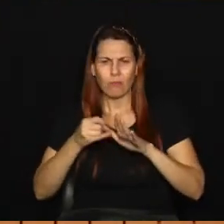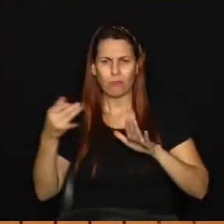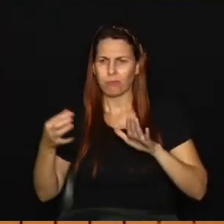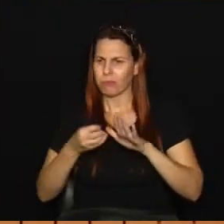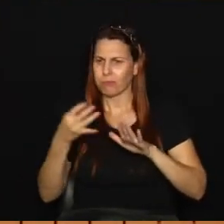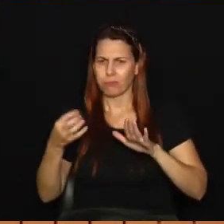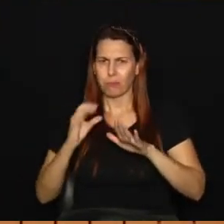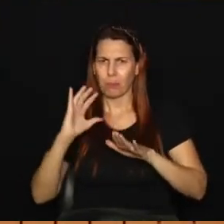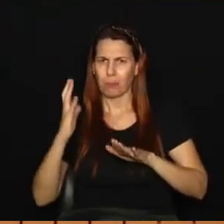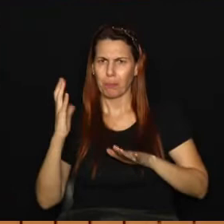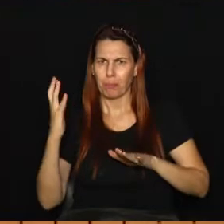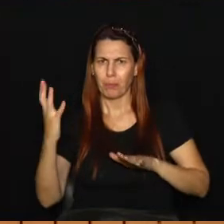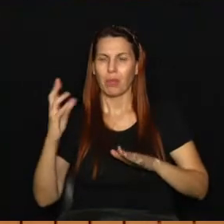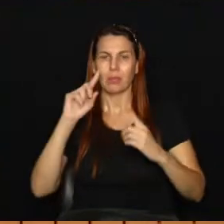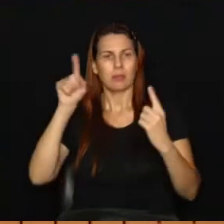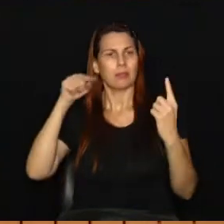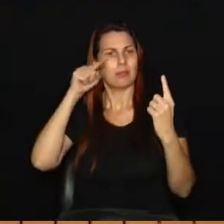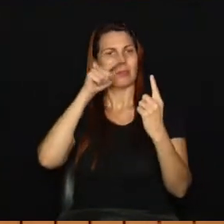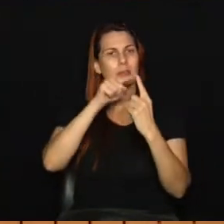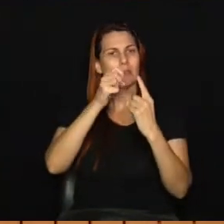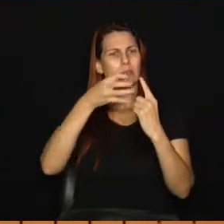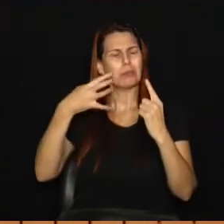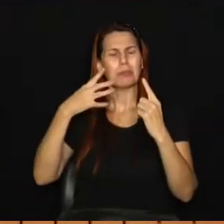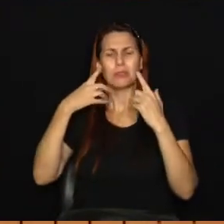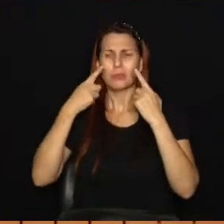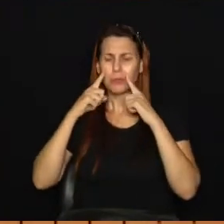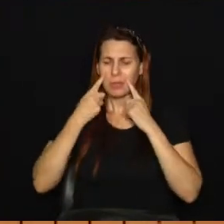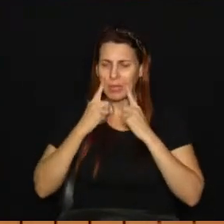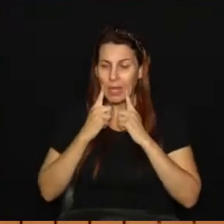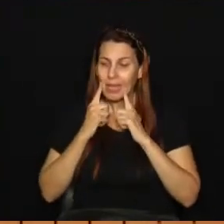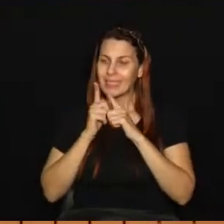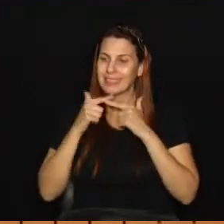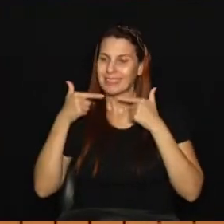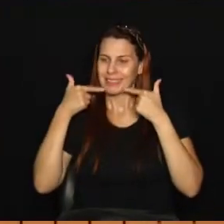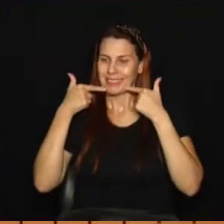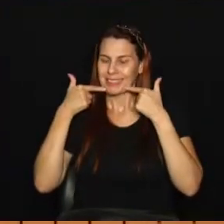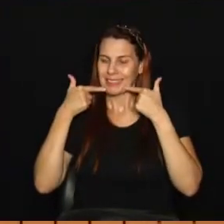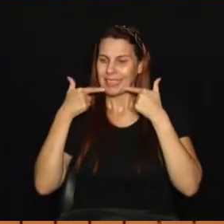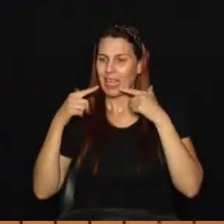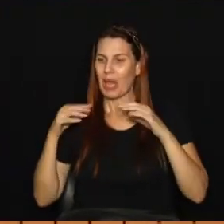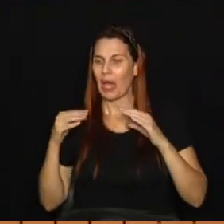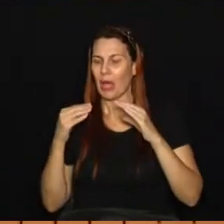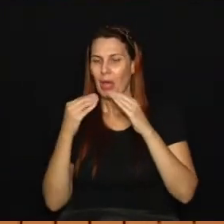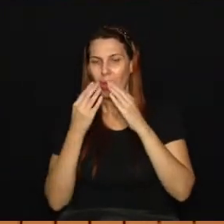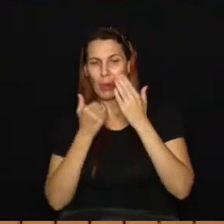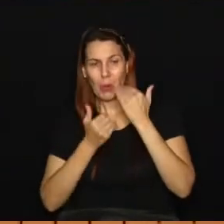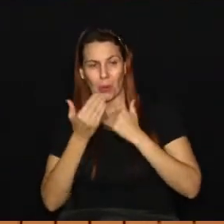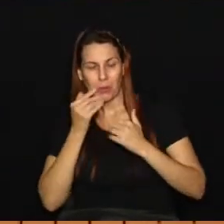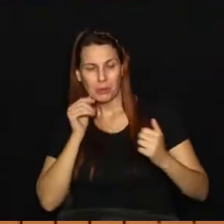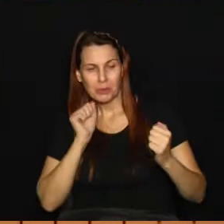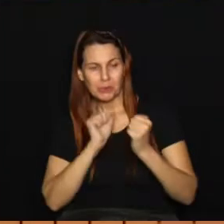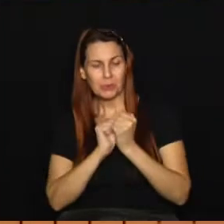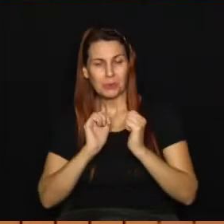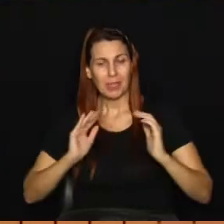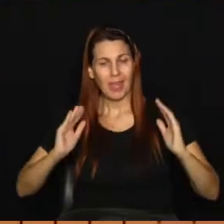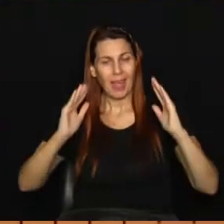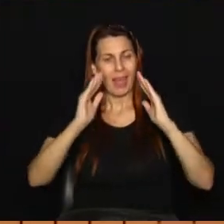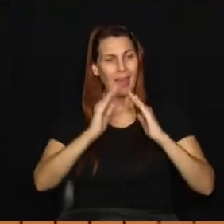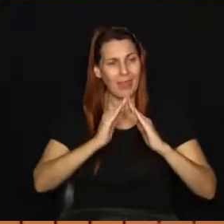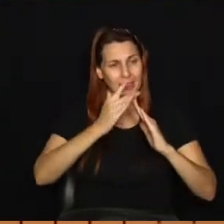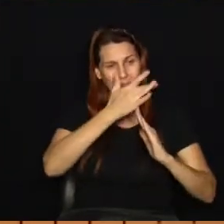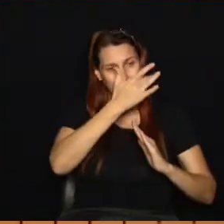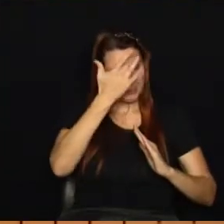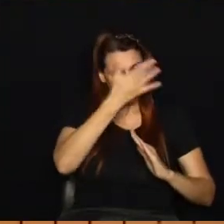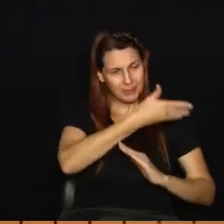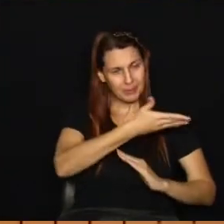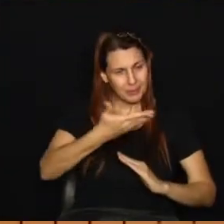muitos desafios, vivendo, chorando, rindo com o povo, comendo na casa do povo, fazendo-me ali,